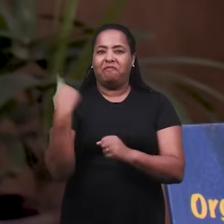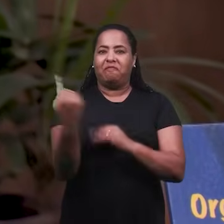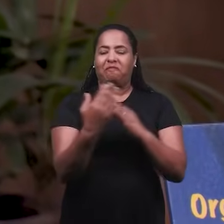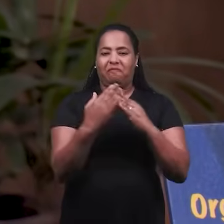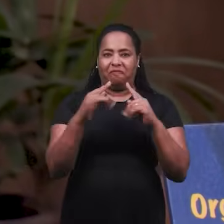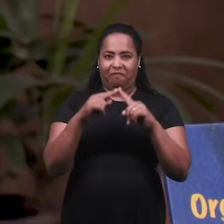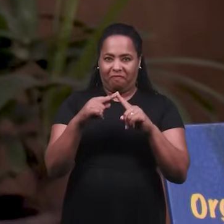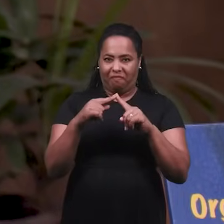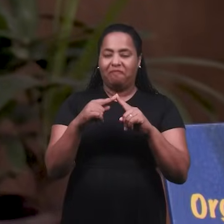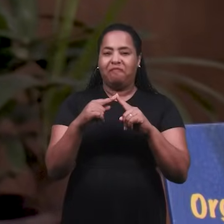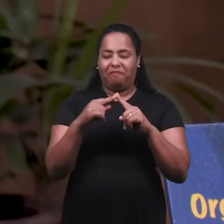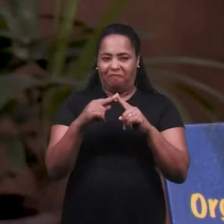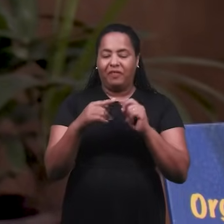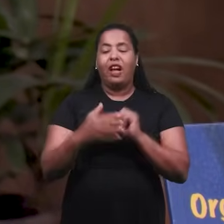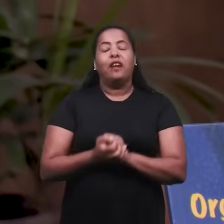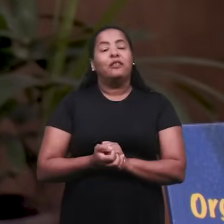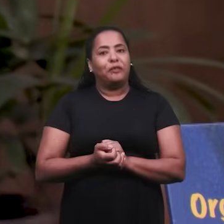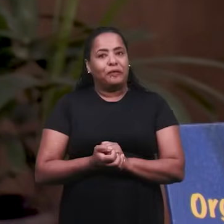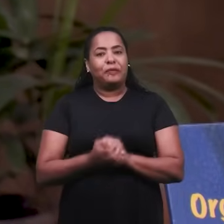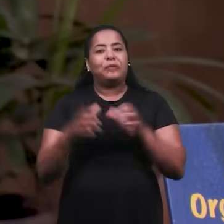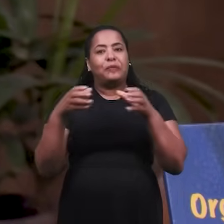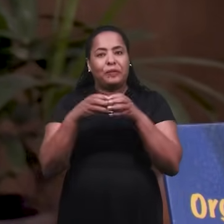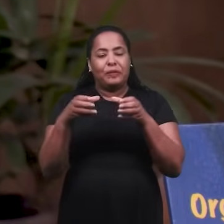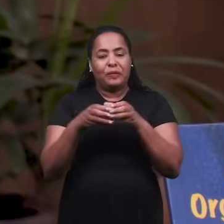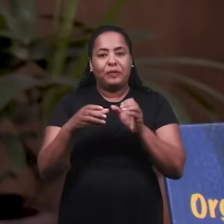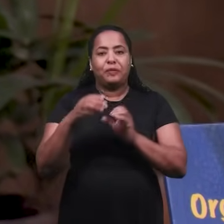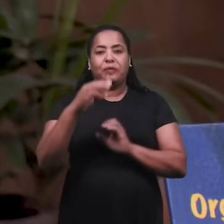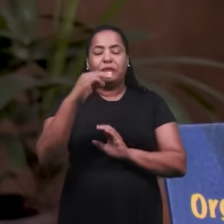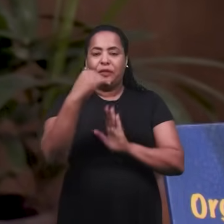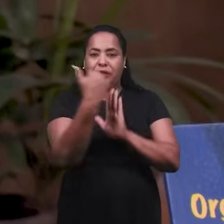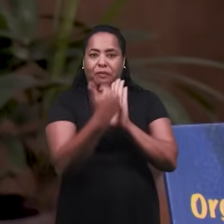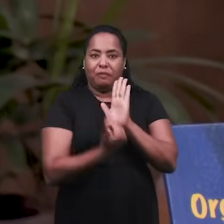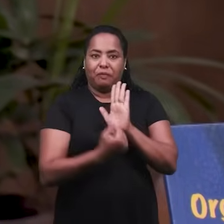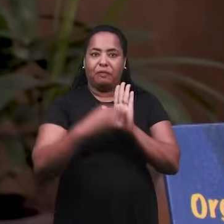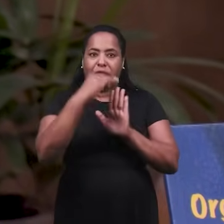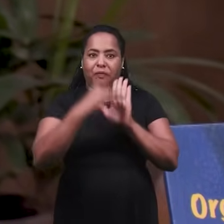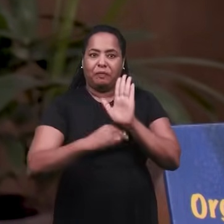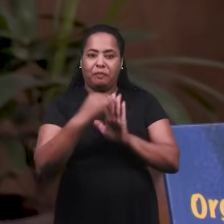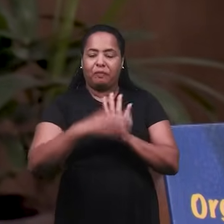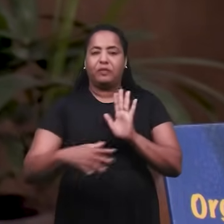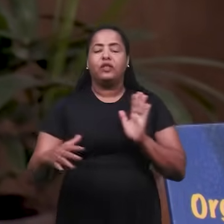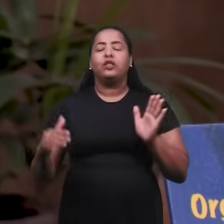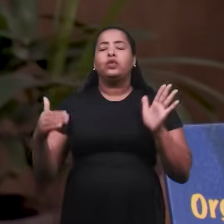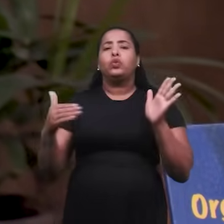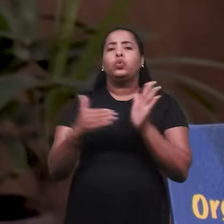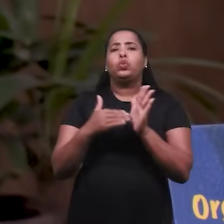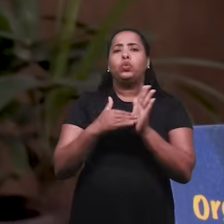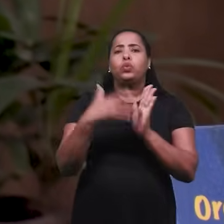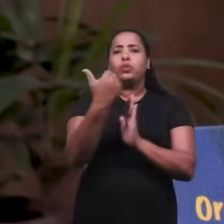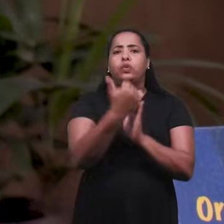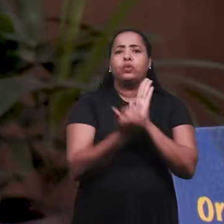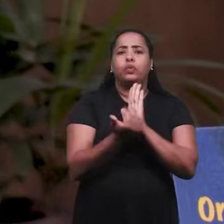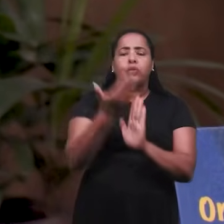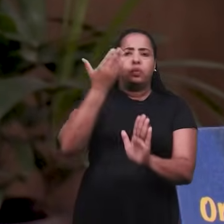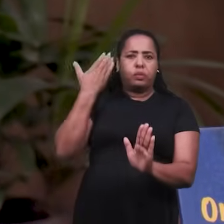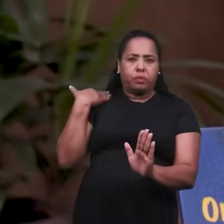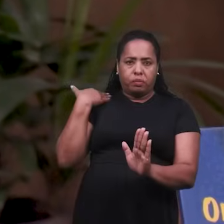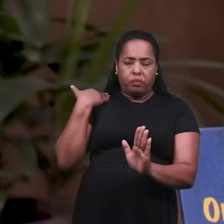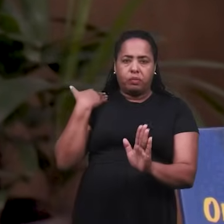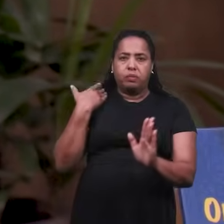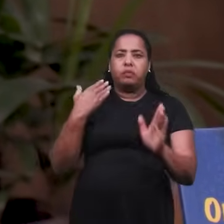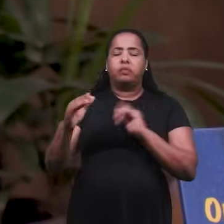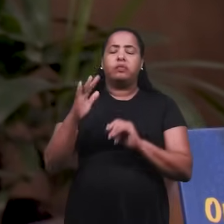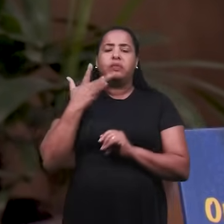nossa igreja. Então, aqui no Grupo Organização e Método, a nossa última temporada foi com o estudo do tema